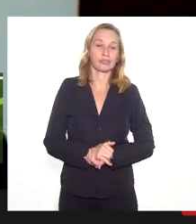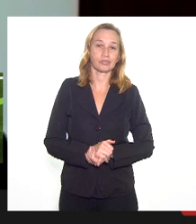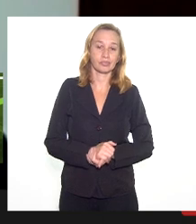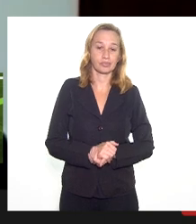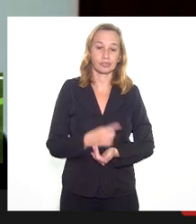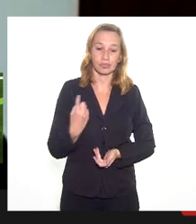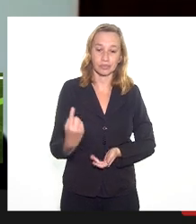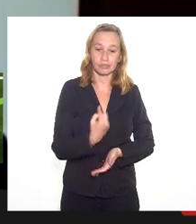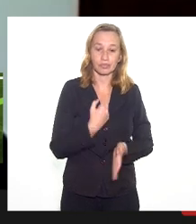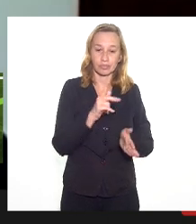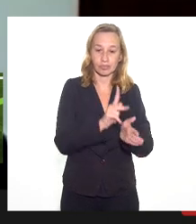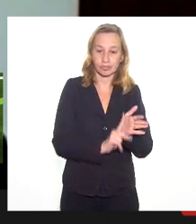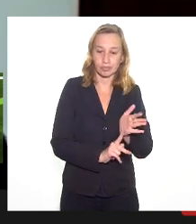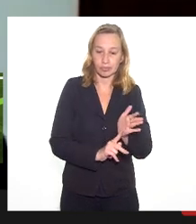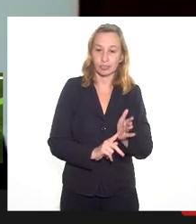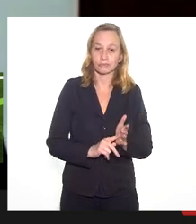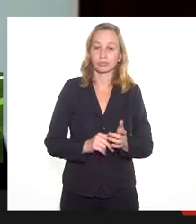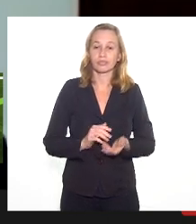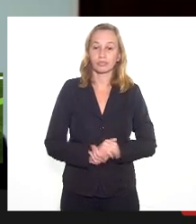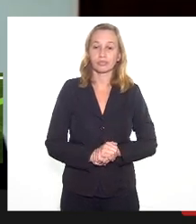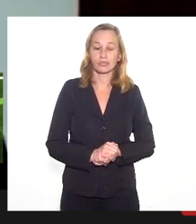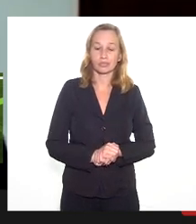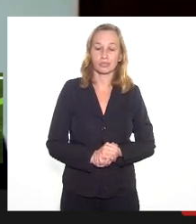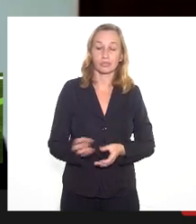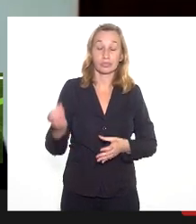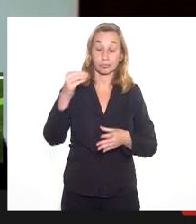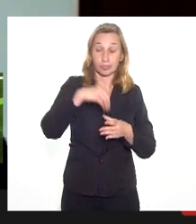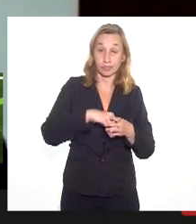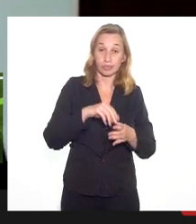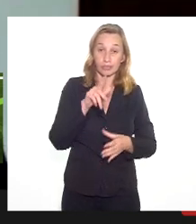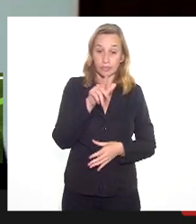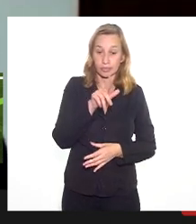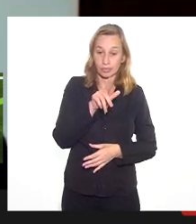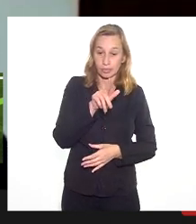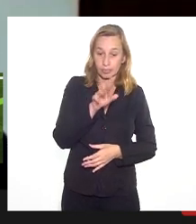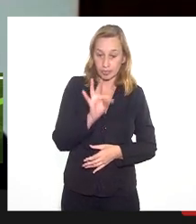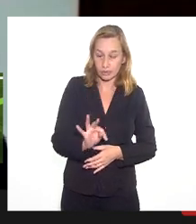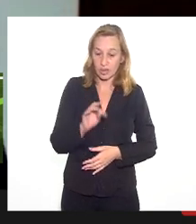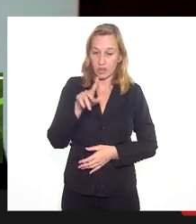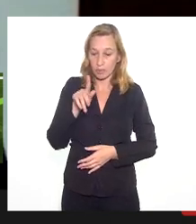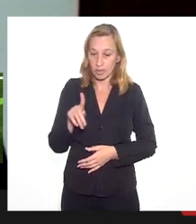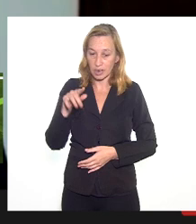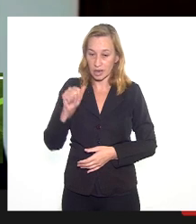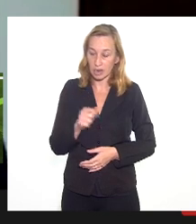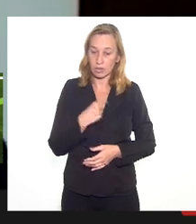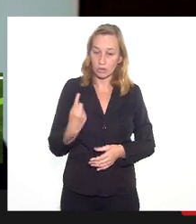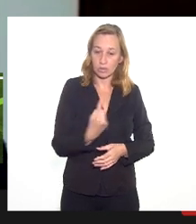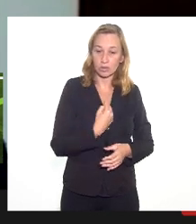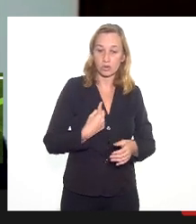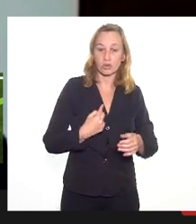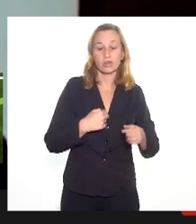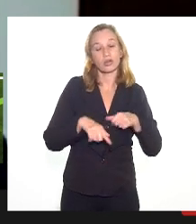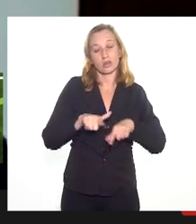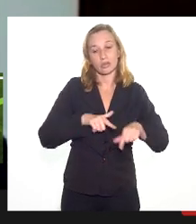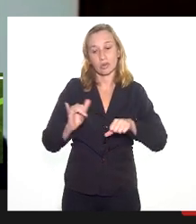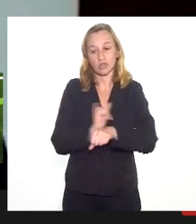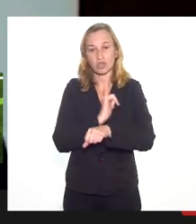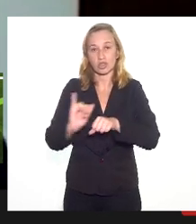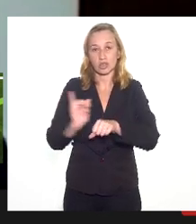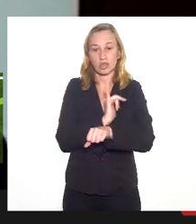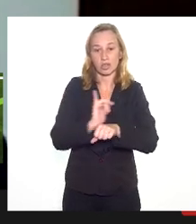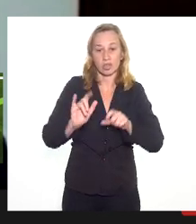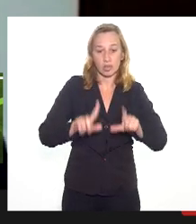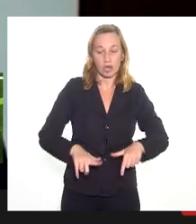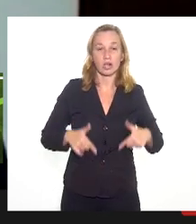nossos projetos, e tentar colocar dentro do nosso PPA, dentro dos nossos trabalhos estratégicos, ações